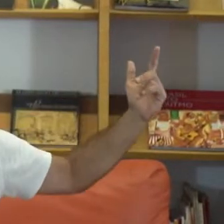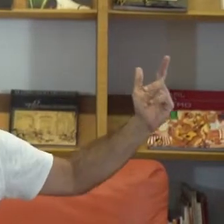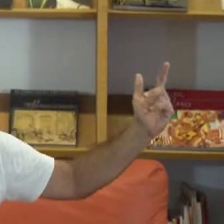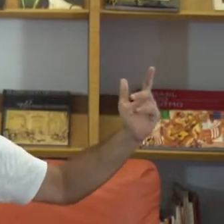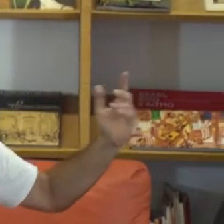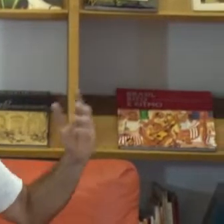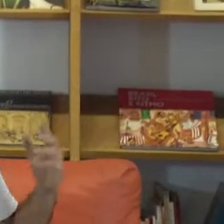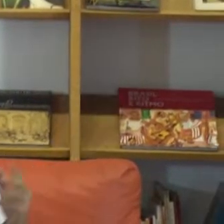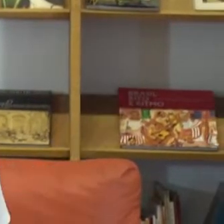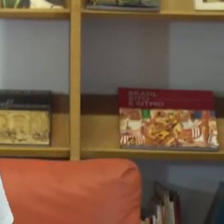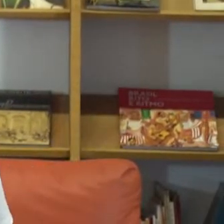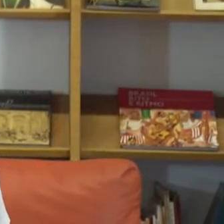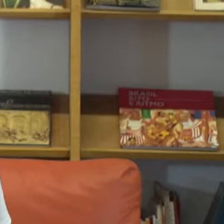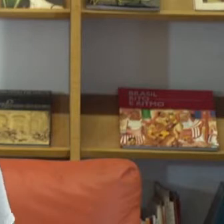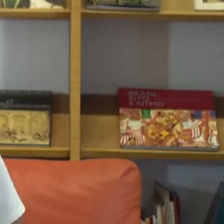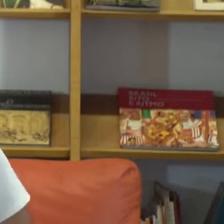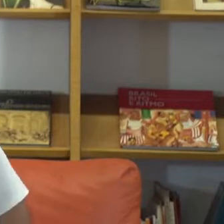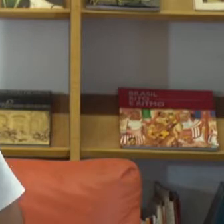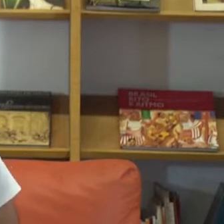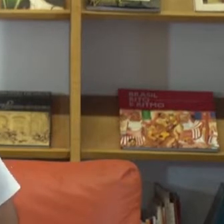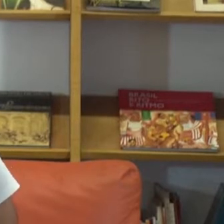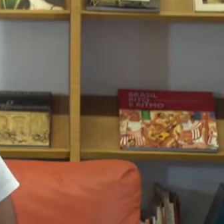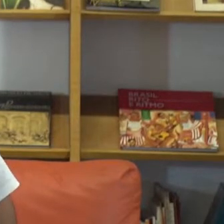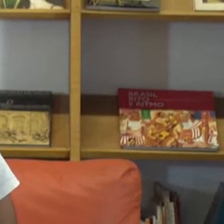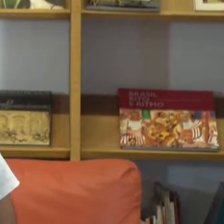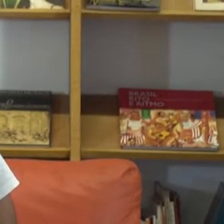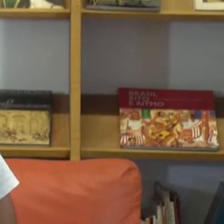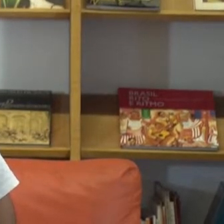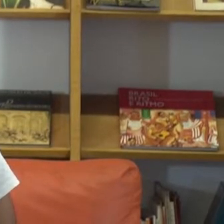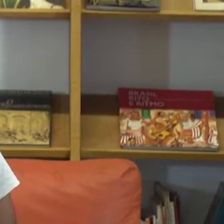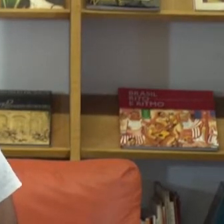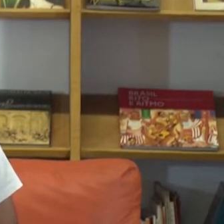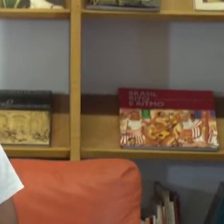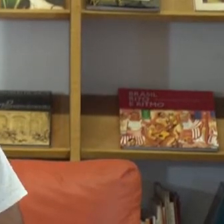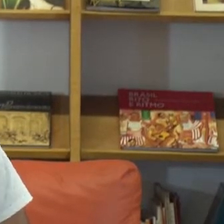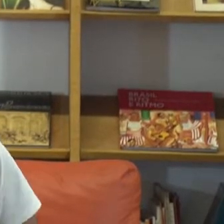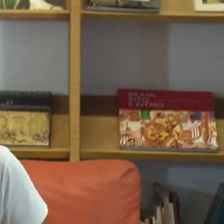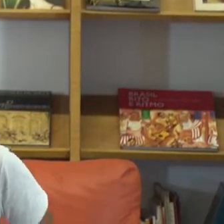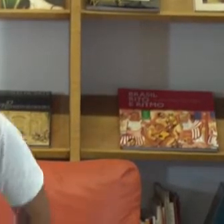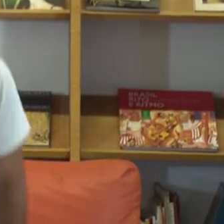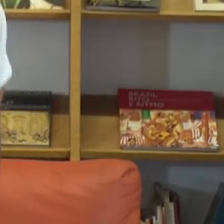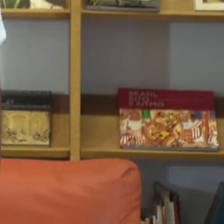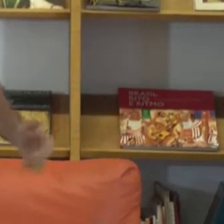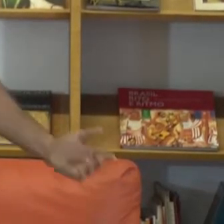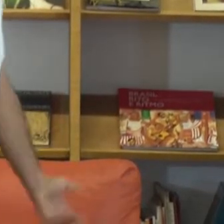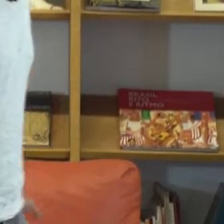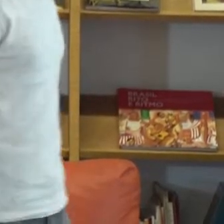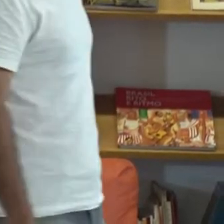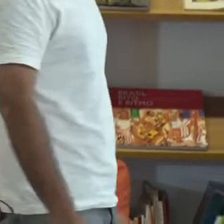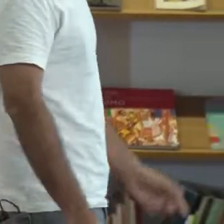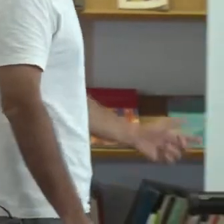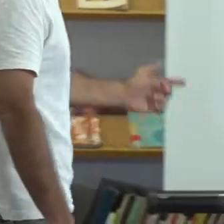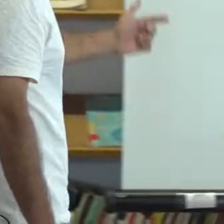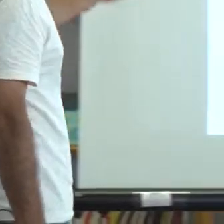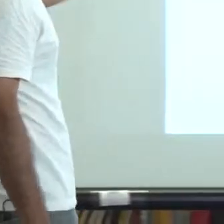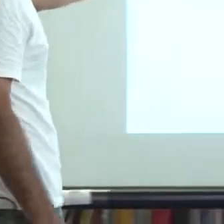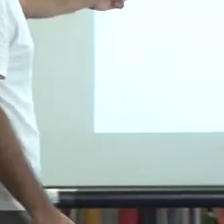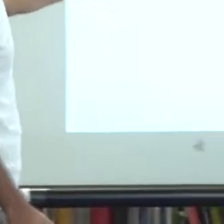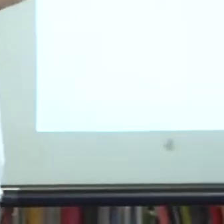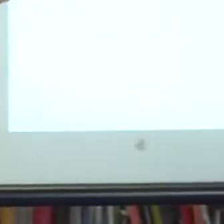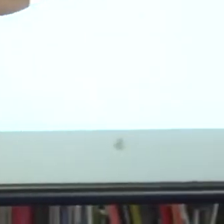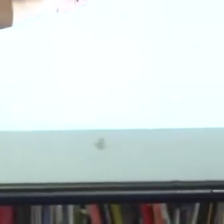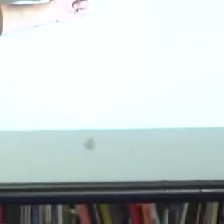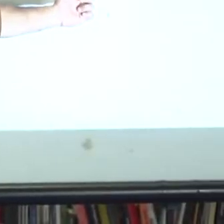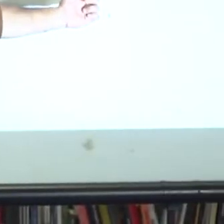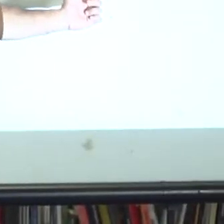especialmente aquilo que implica na arte da margem ou seja algo que nos leva a pensar uma nova